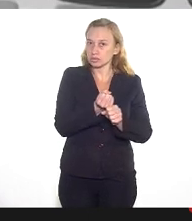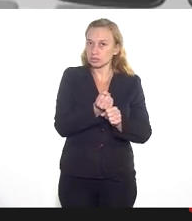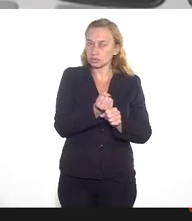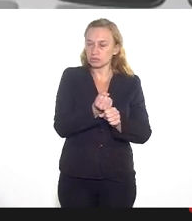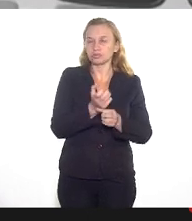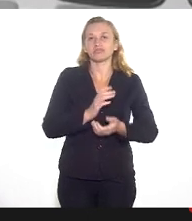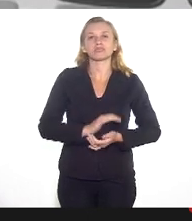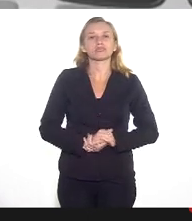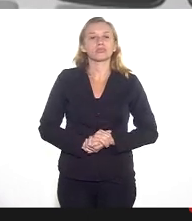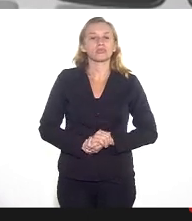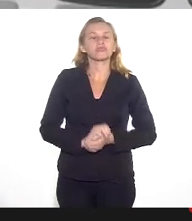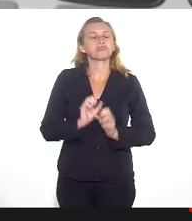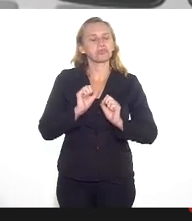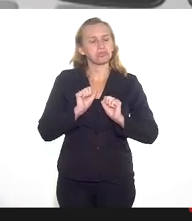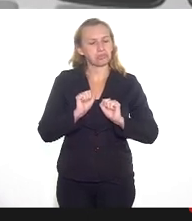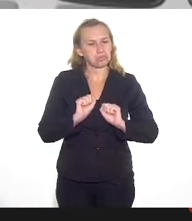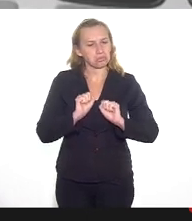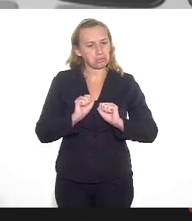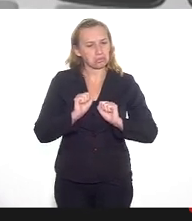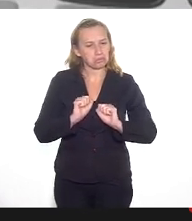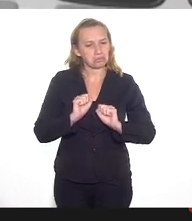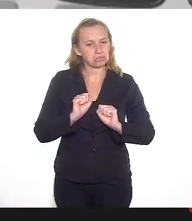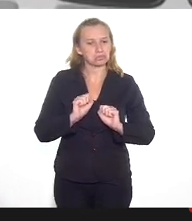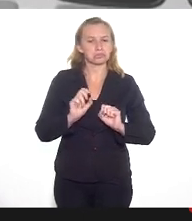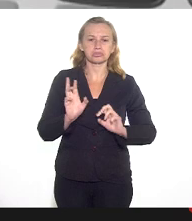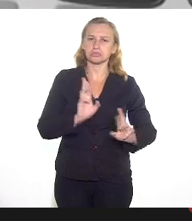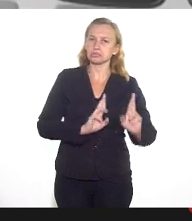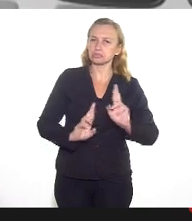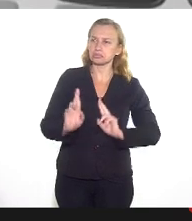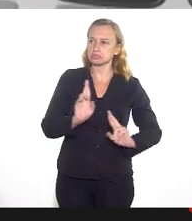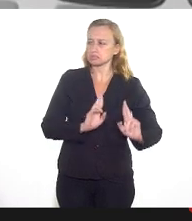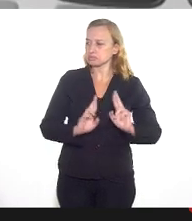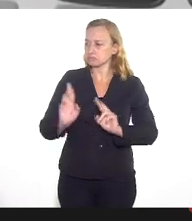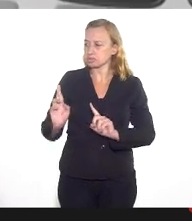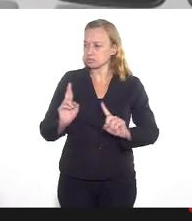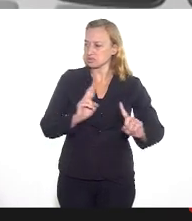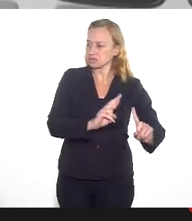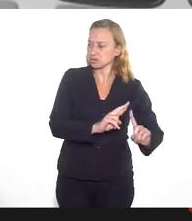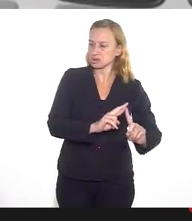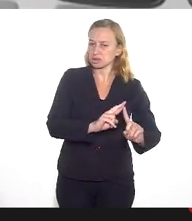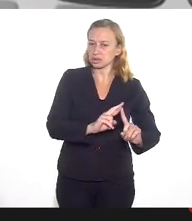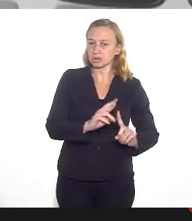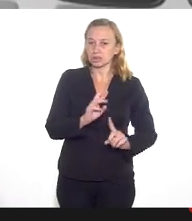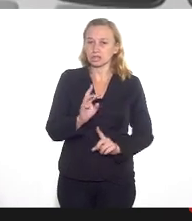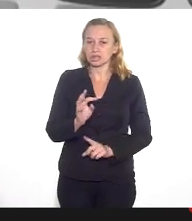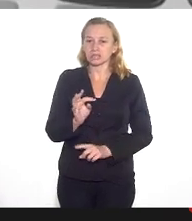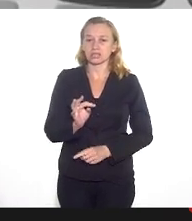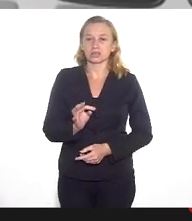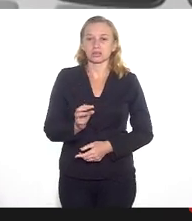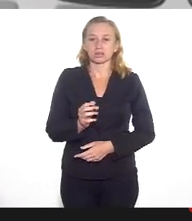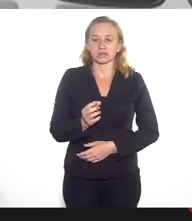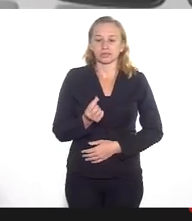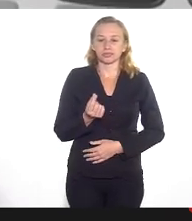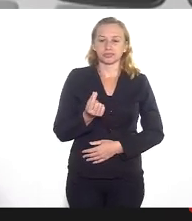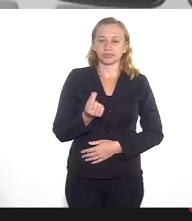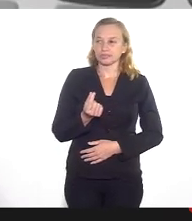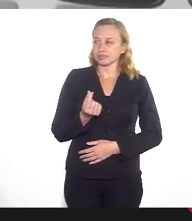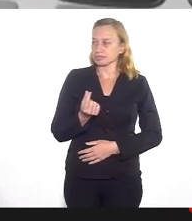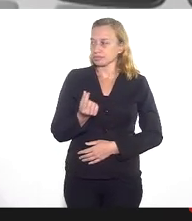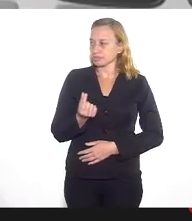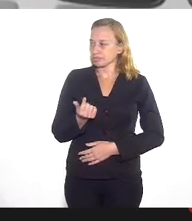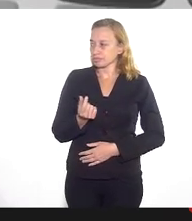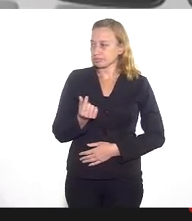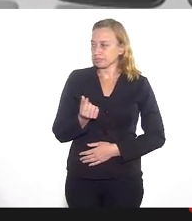muito embora eles possam estar associados e referenciados na taxa de afretamento, como